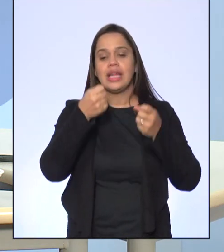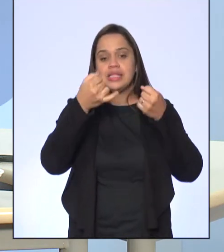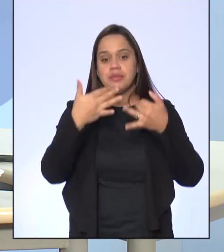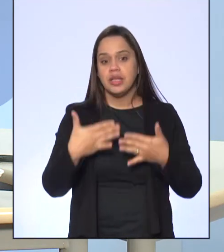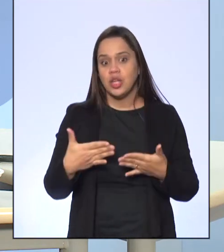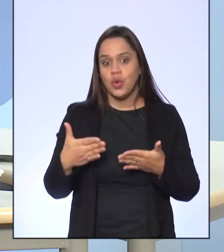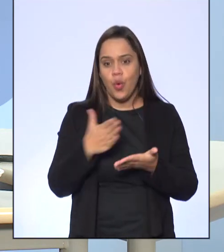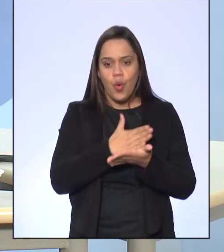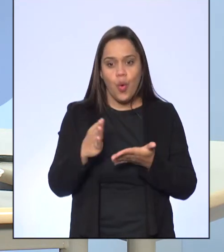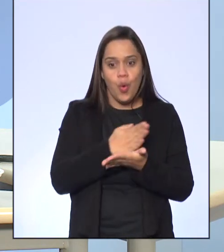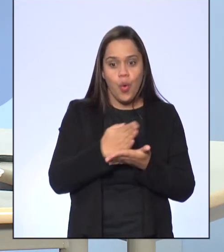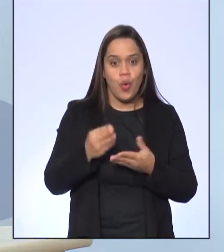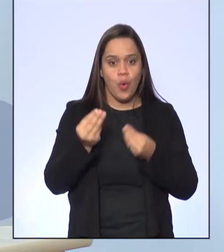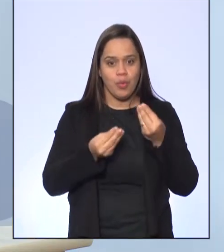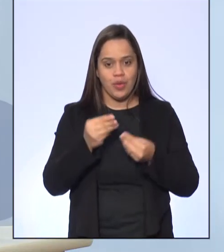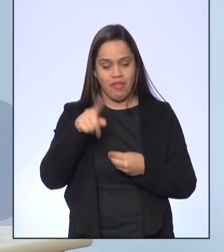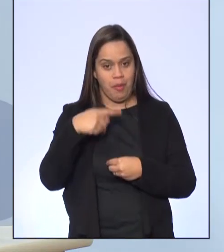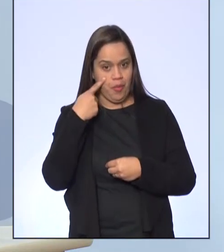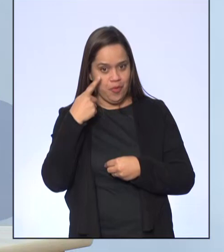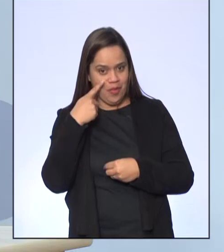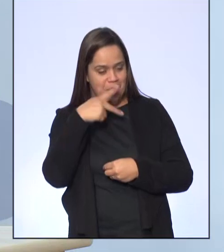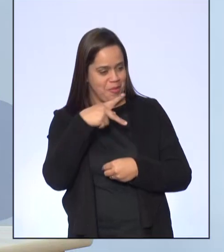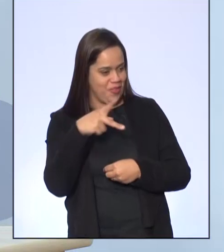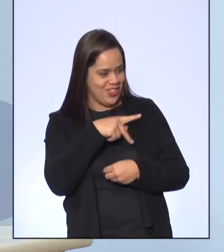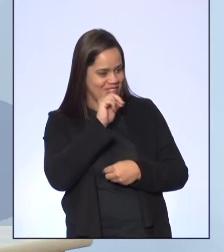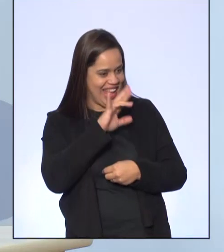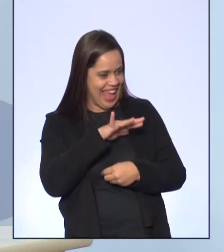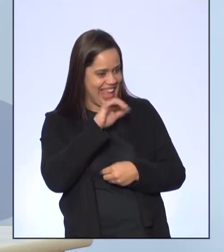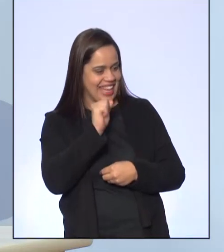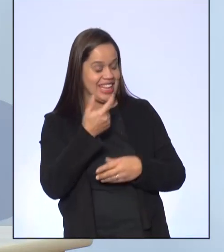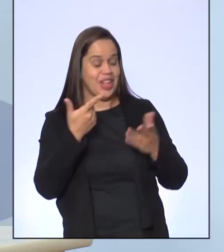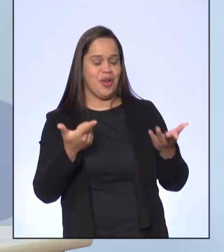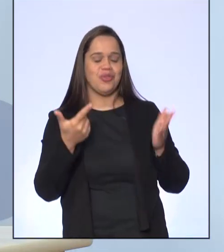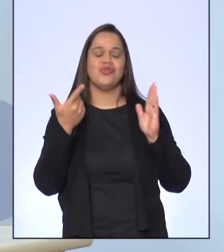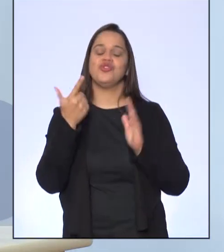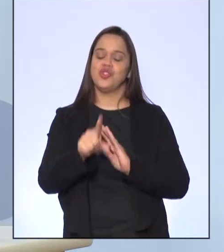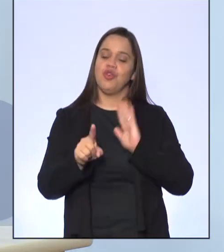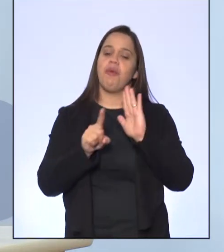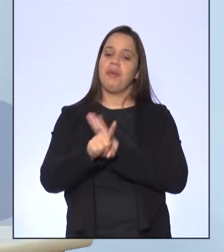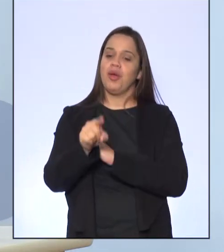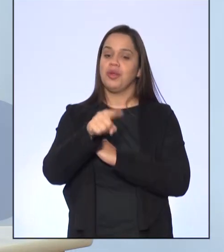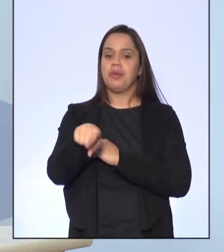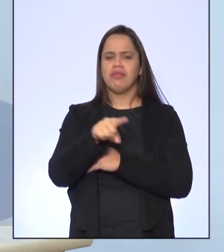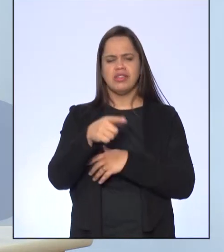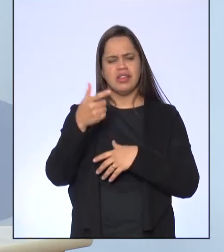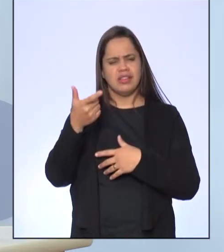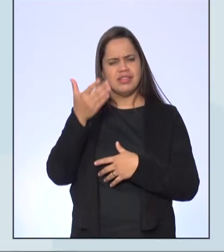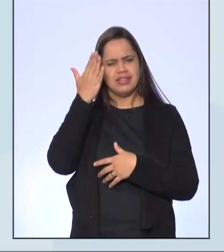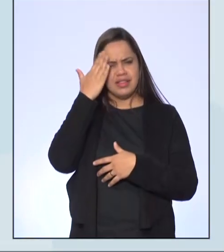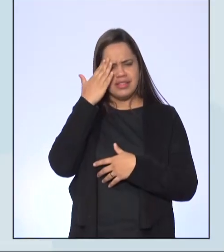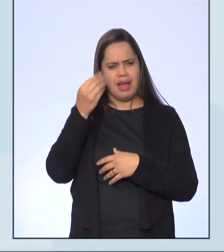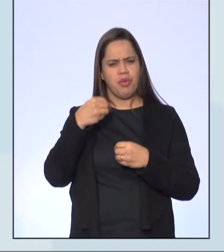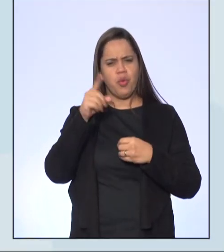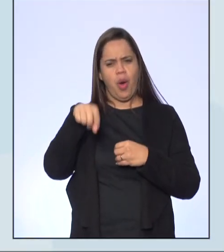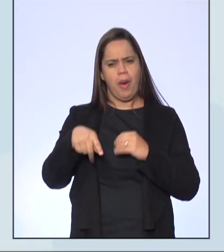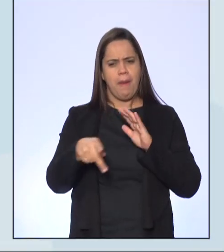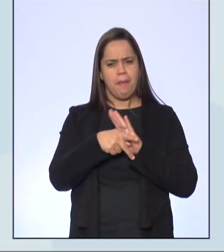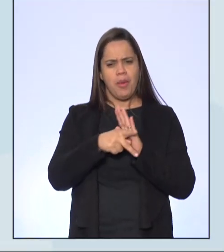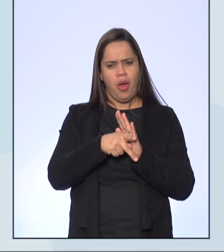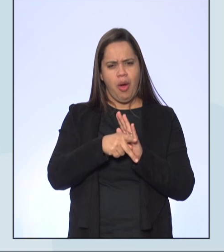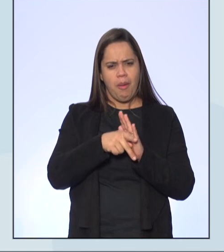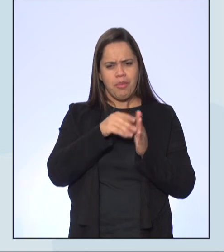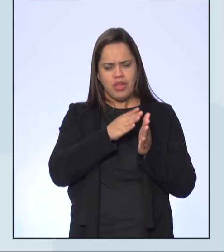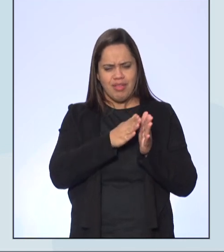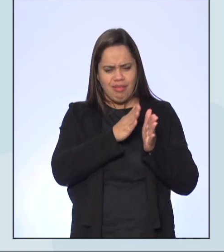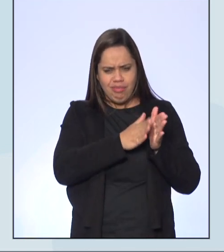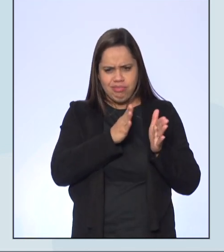Karina, para a gente saber um pouquinho mais. Então, novamente, uma perguntinha para vocês. Você sabe qual é o processo que tira o sal da água